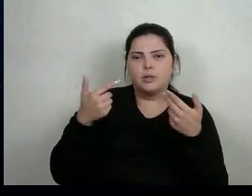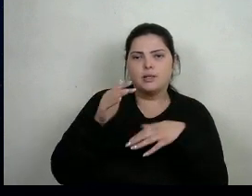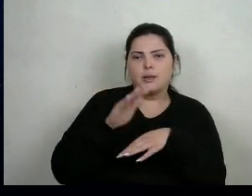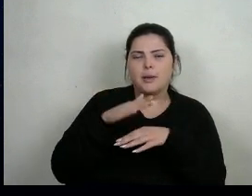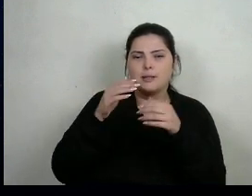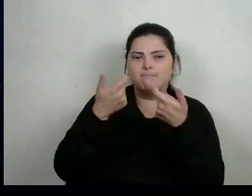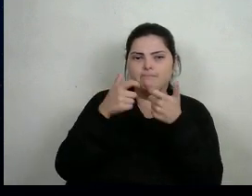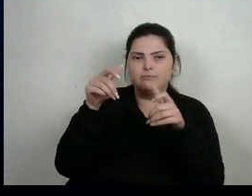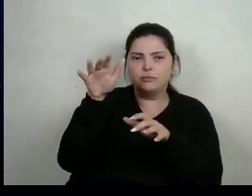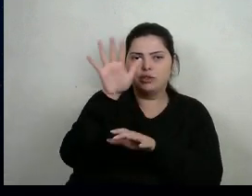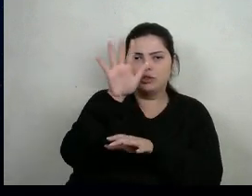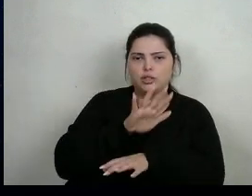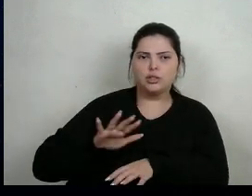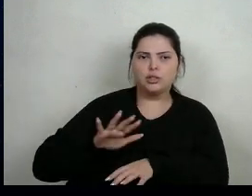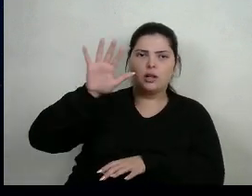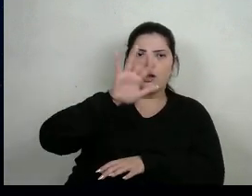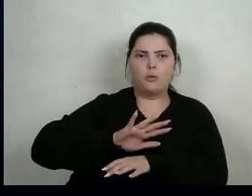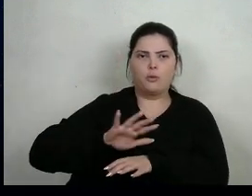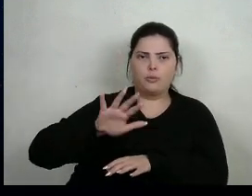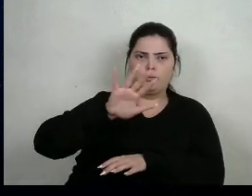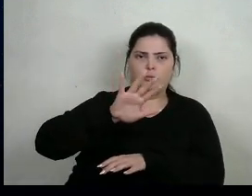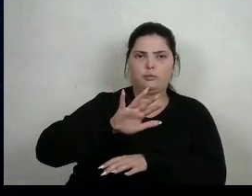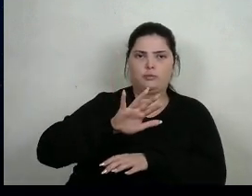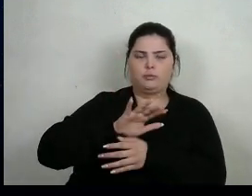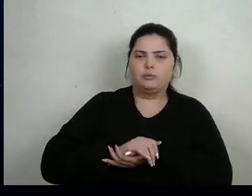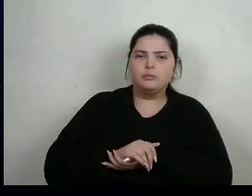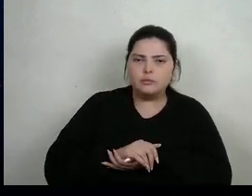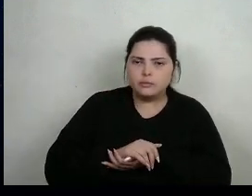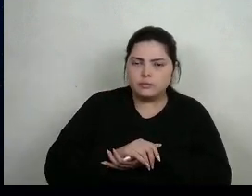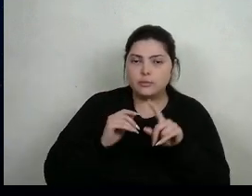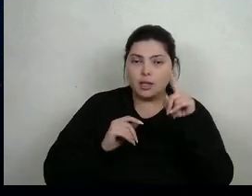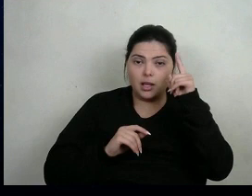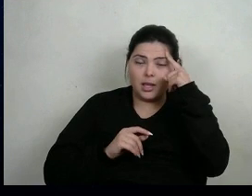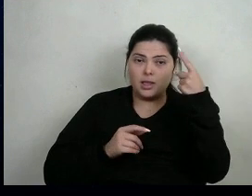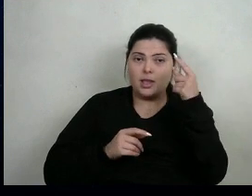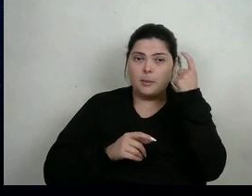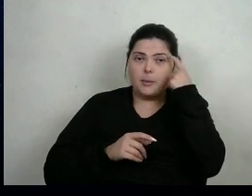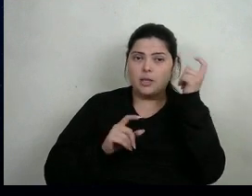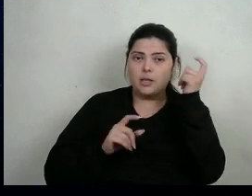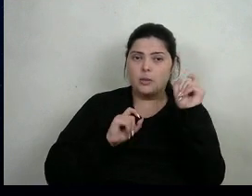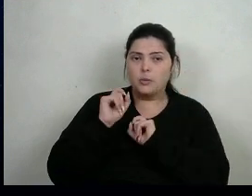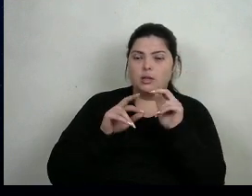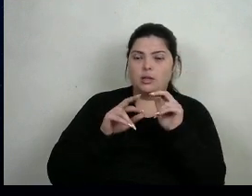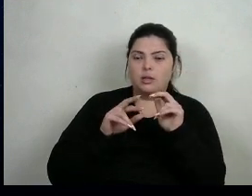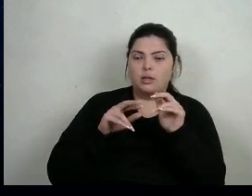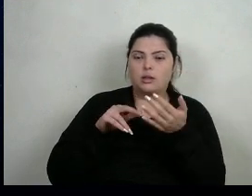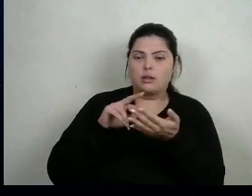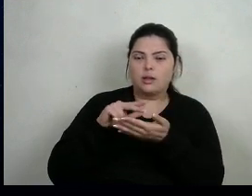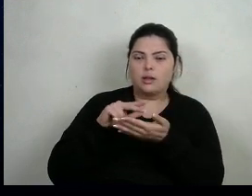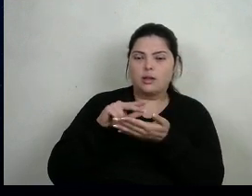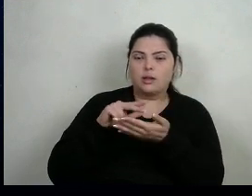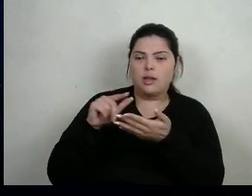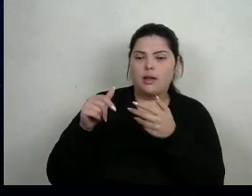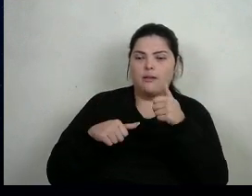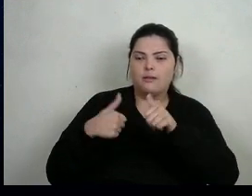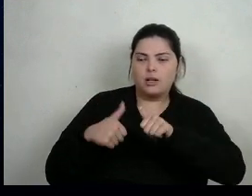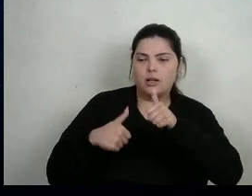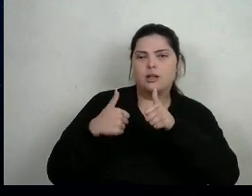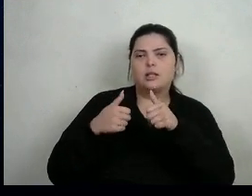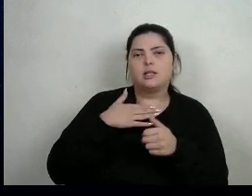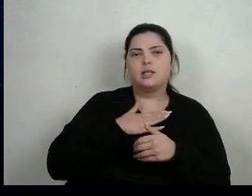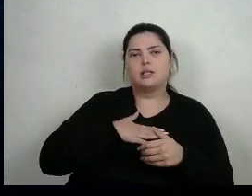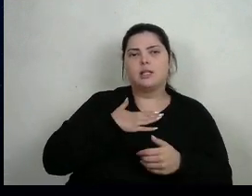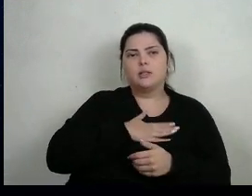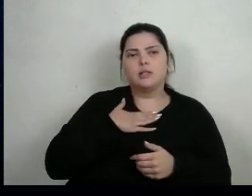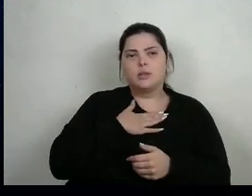um pouco mais holístico e aí a ideia é que a gente pense em dimensões que avaliem a satisfação e o bem-estar